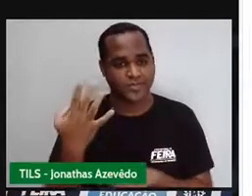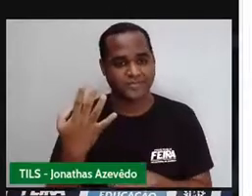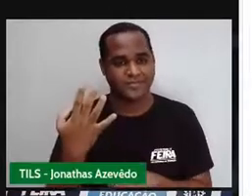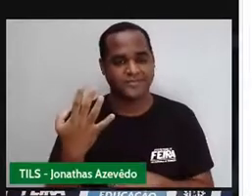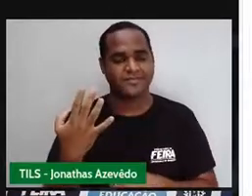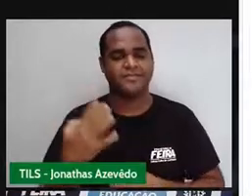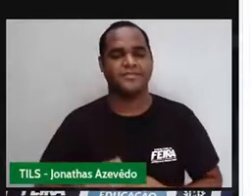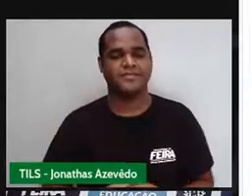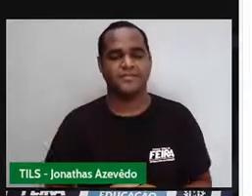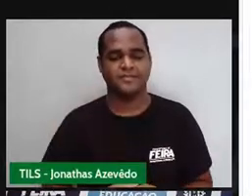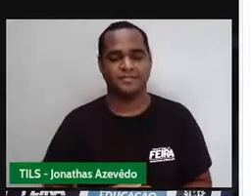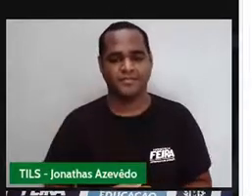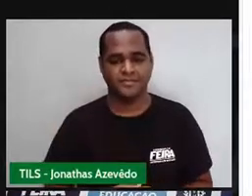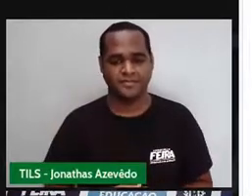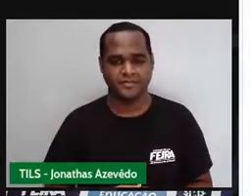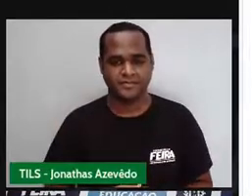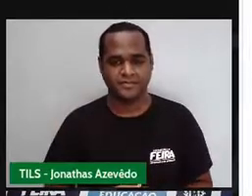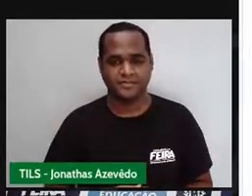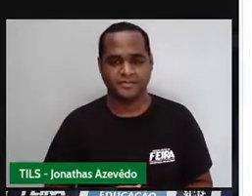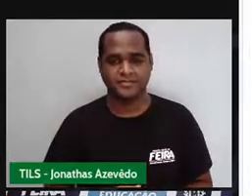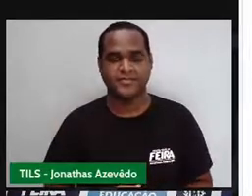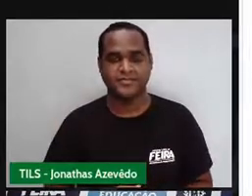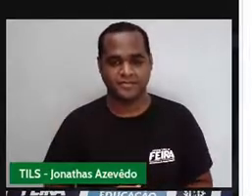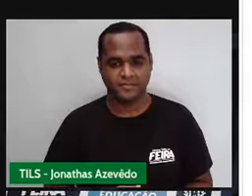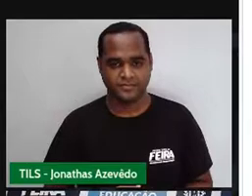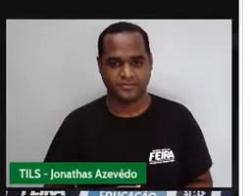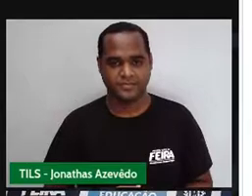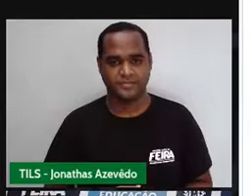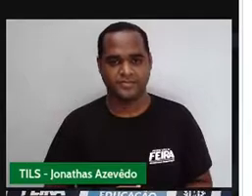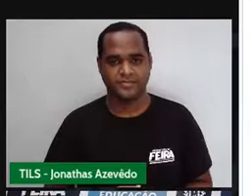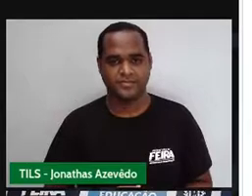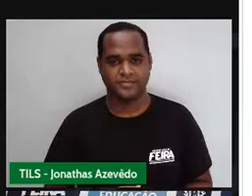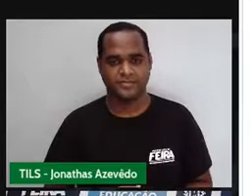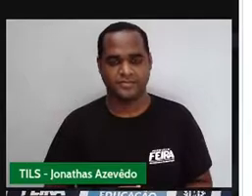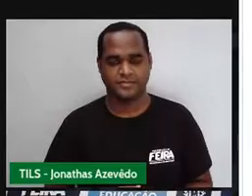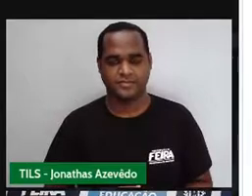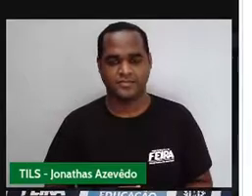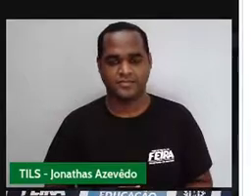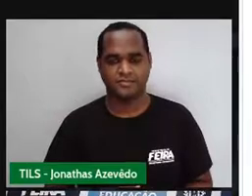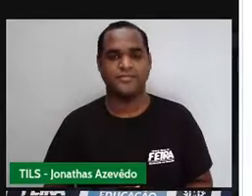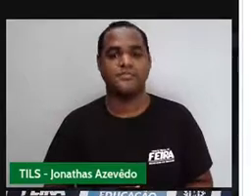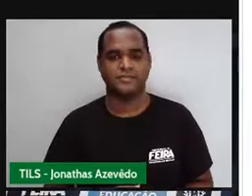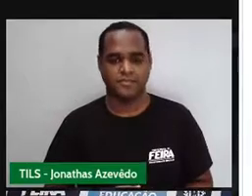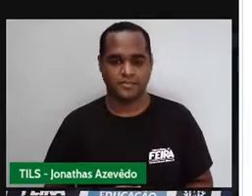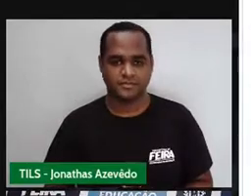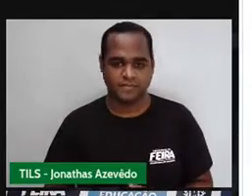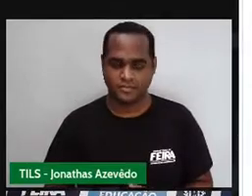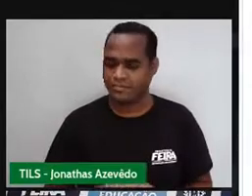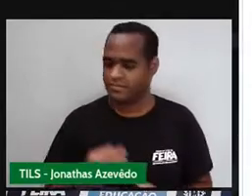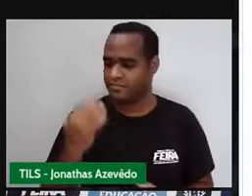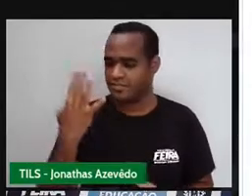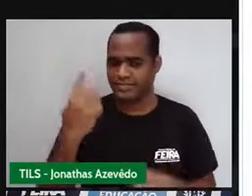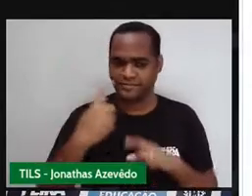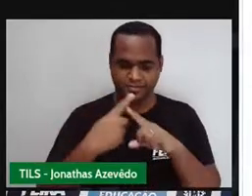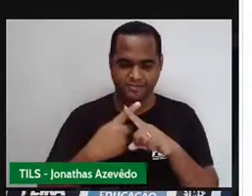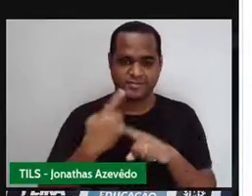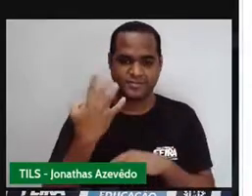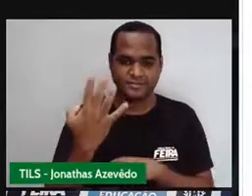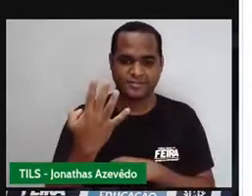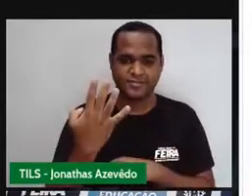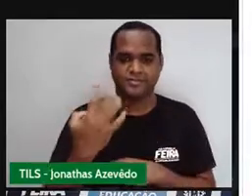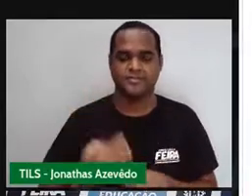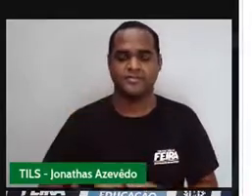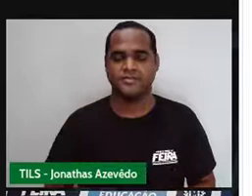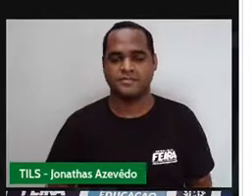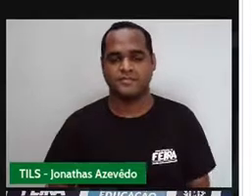que são quatro metros e Vai Multiplicar pela largura né Aqui também é